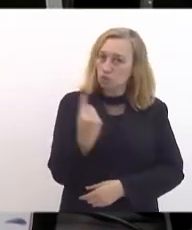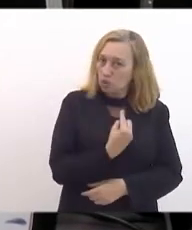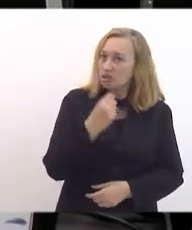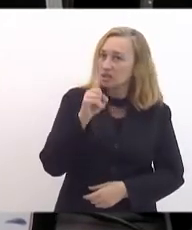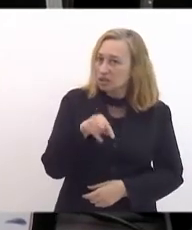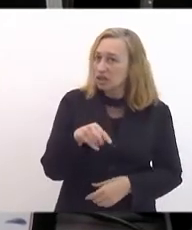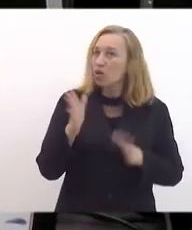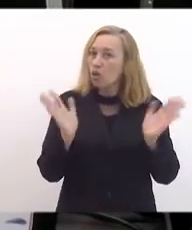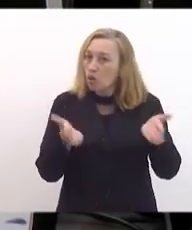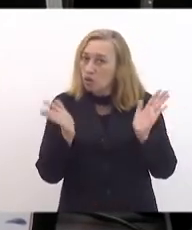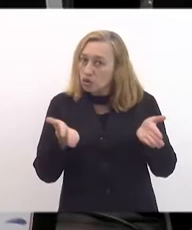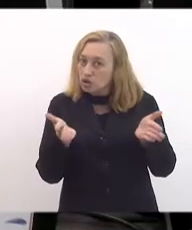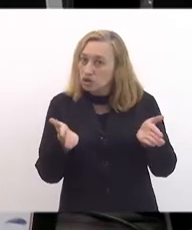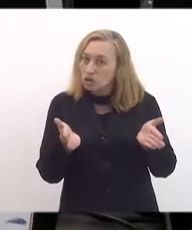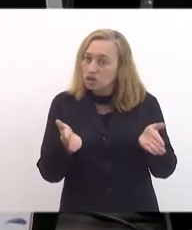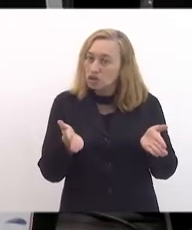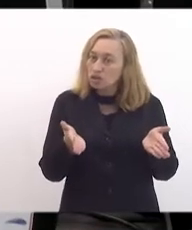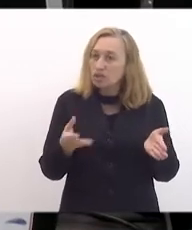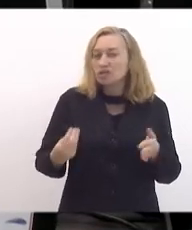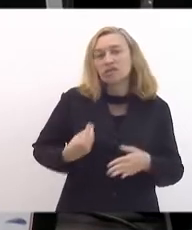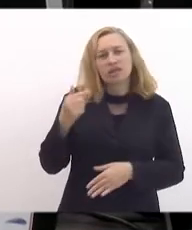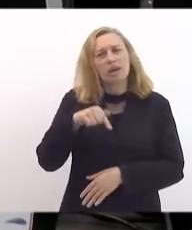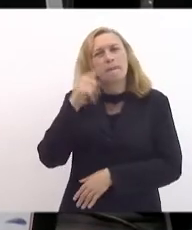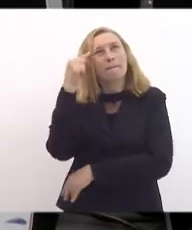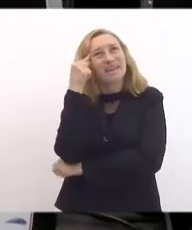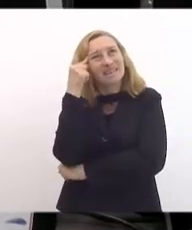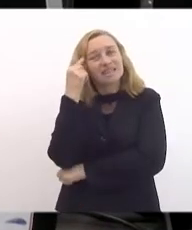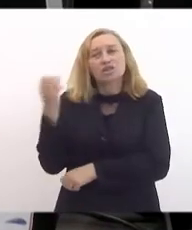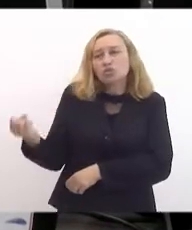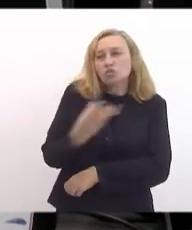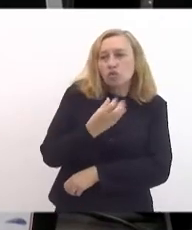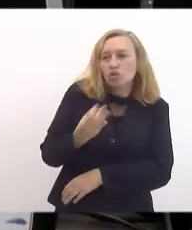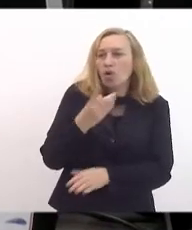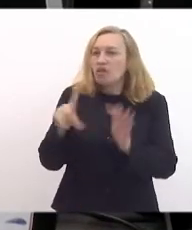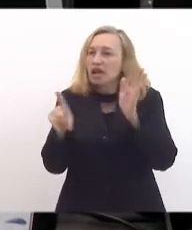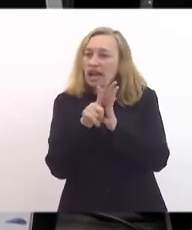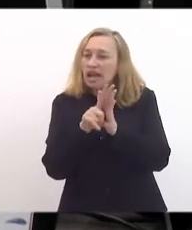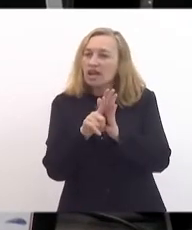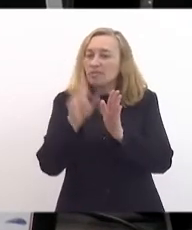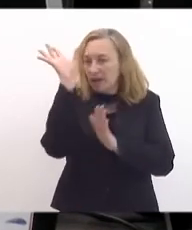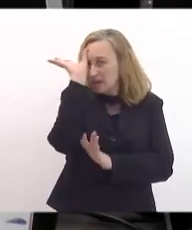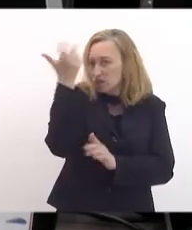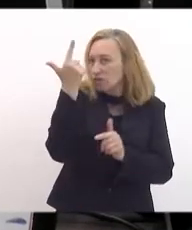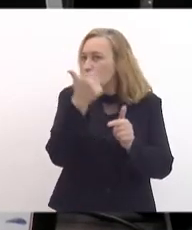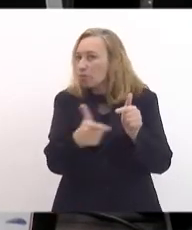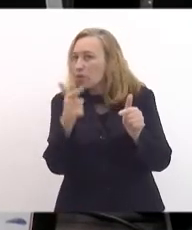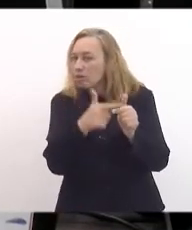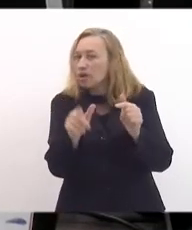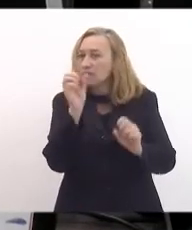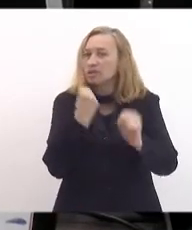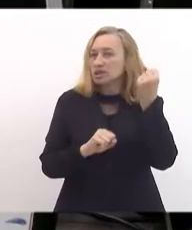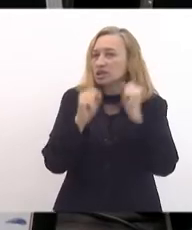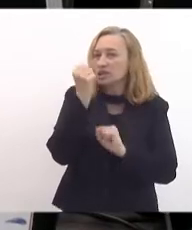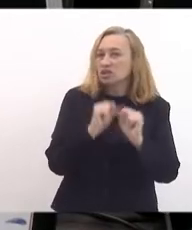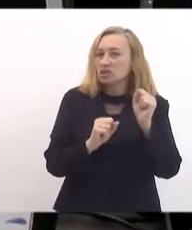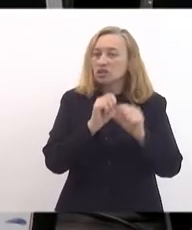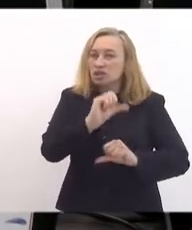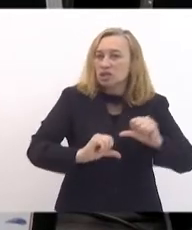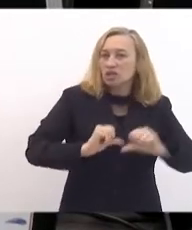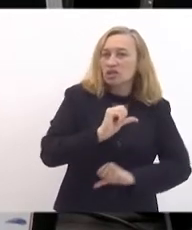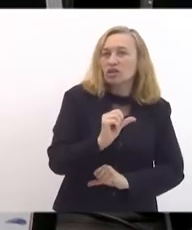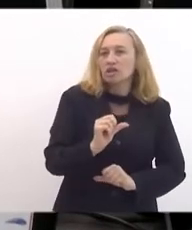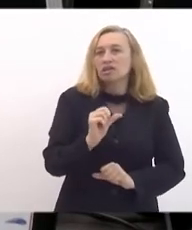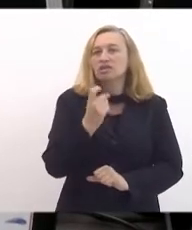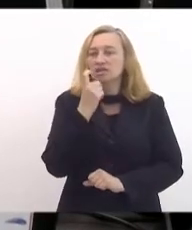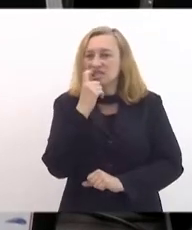né hoje a gente está aqui pensando numa lei nova para resolver o problema da indústria de transformação plástica